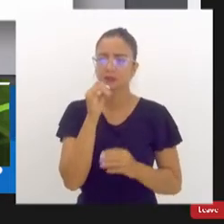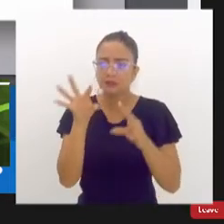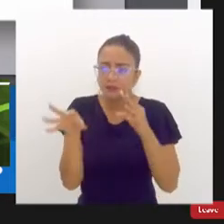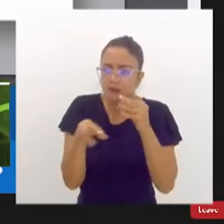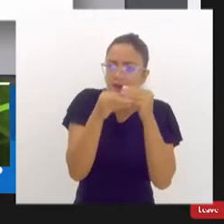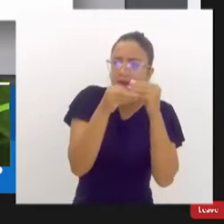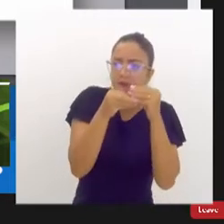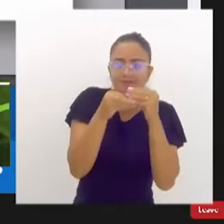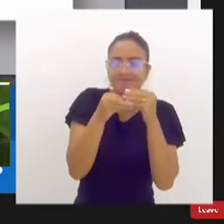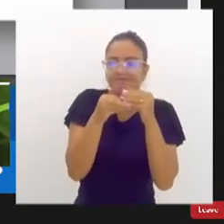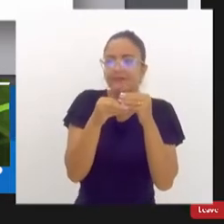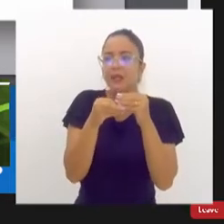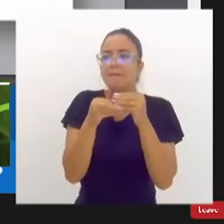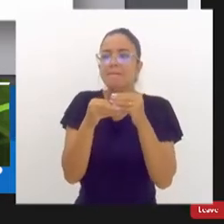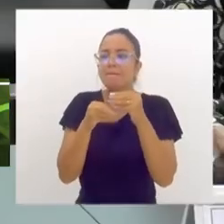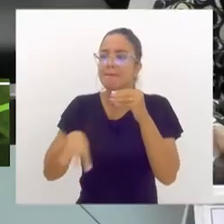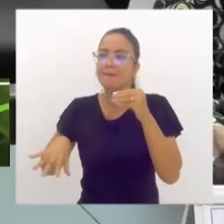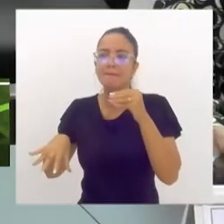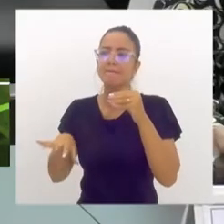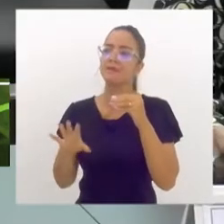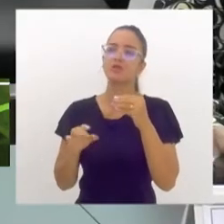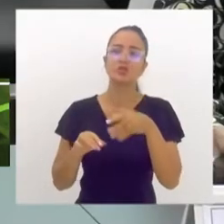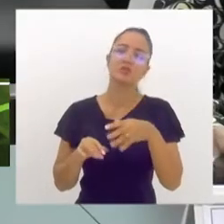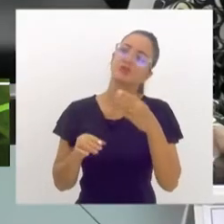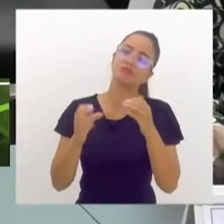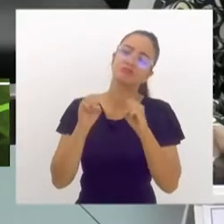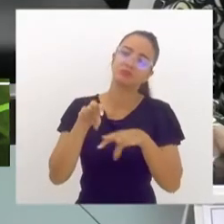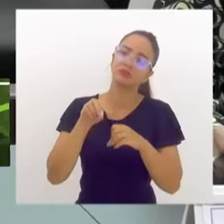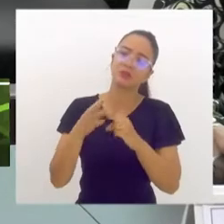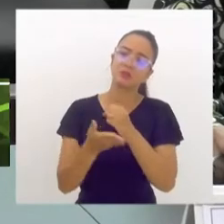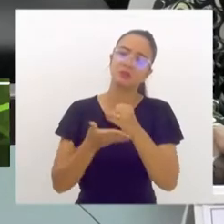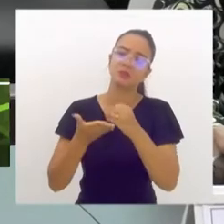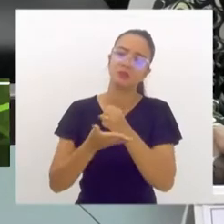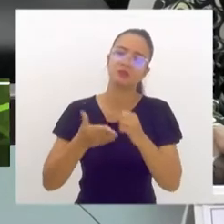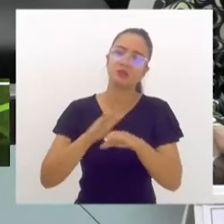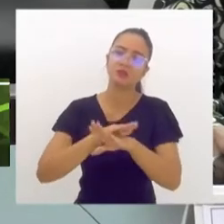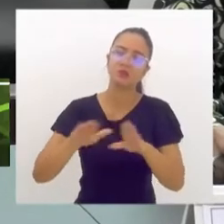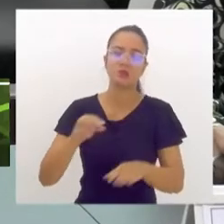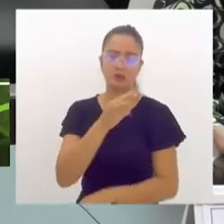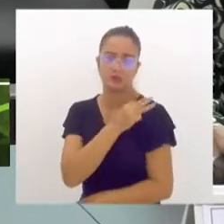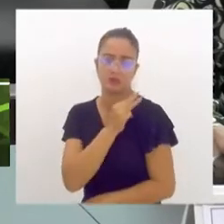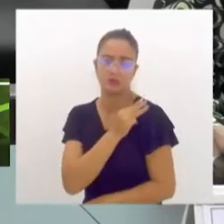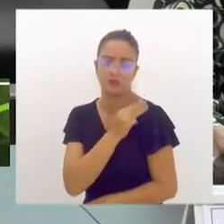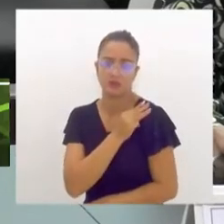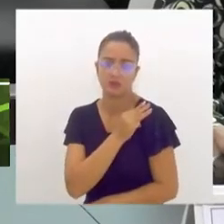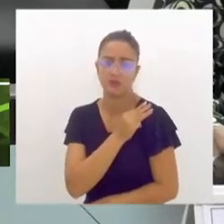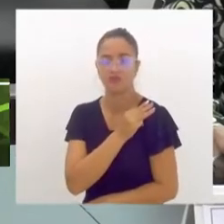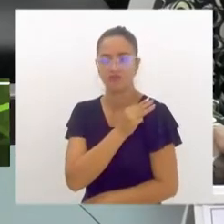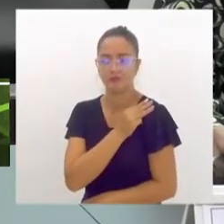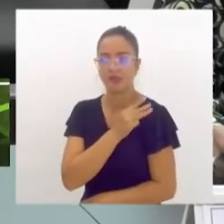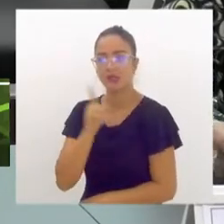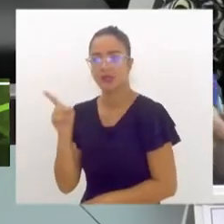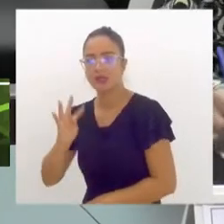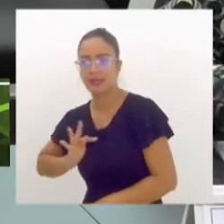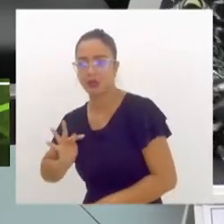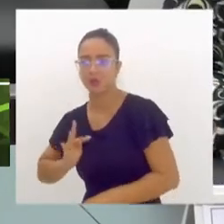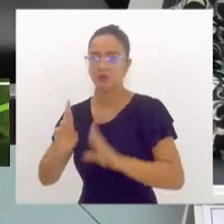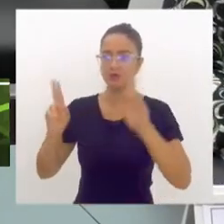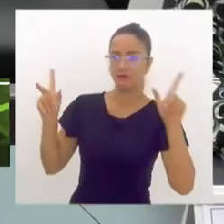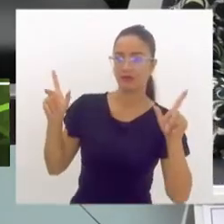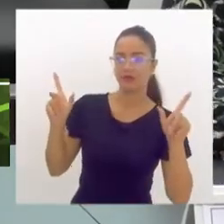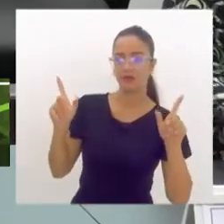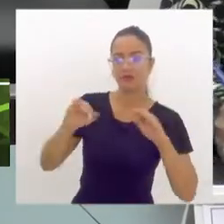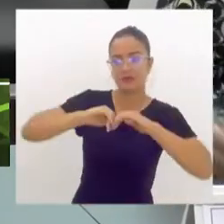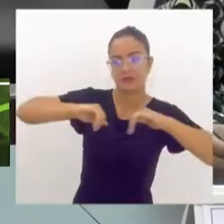dissociar excepcionalmente os concluintes desses anos o ensino médio da educação profissional técnica. O